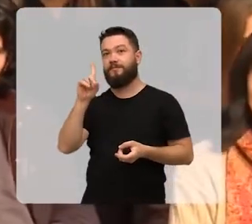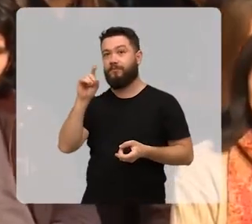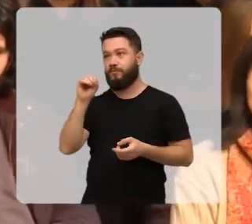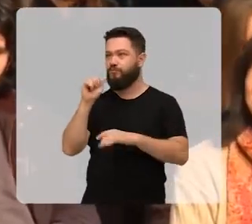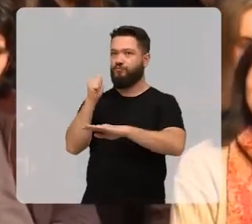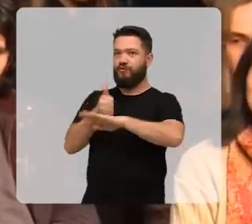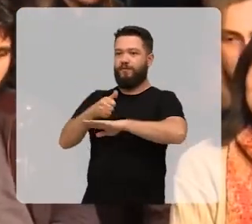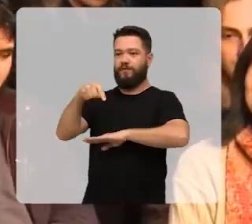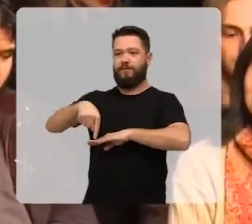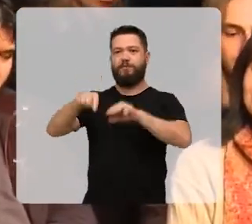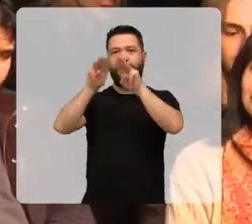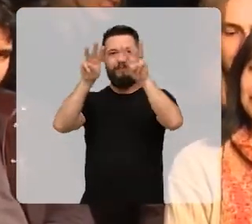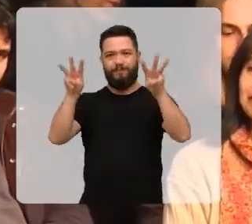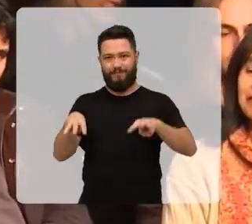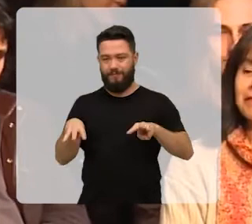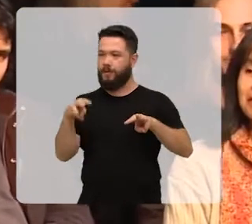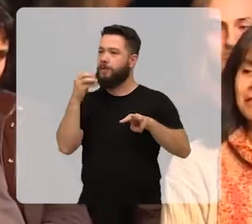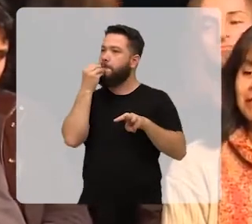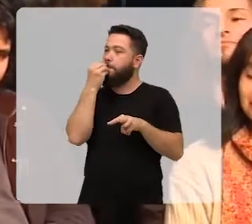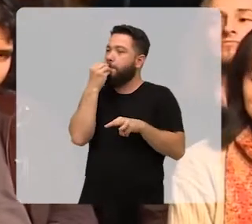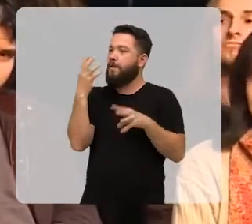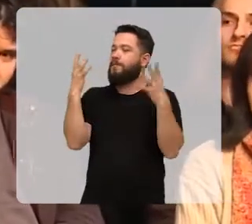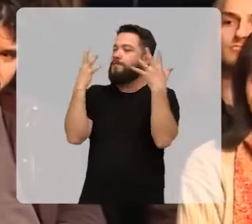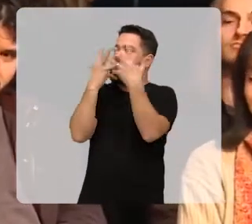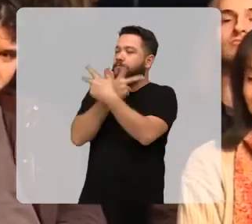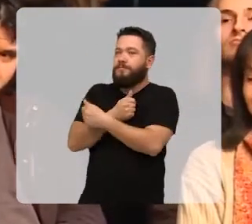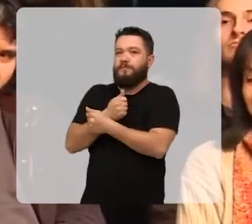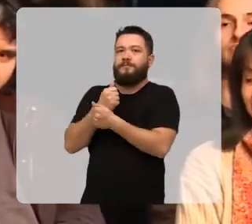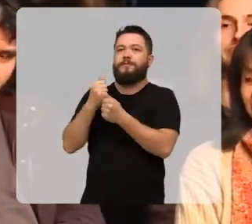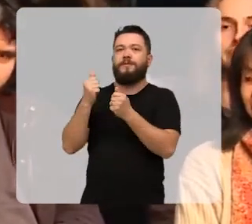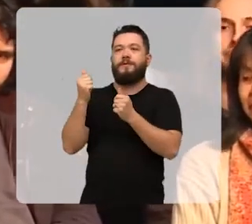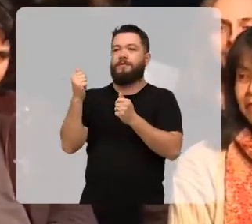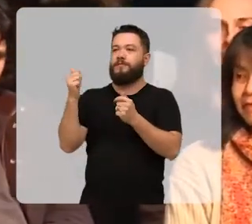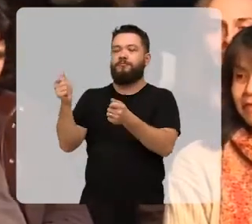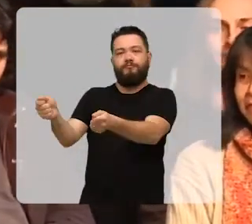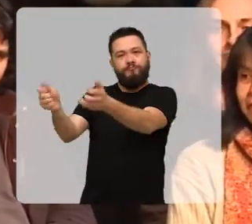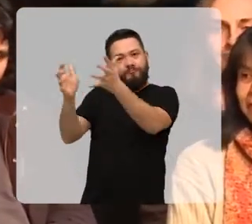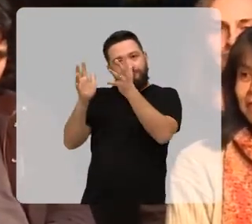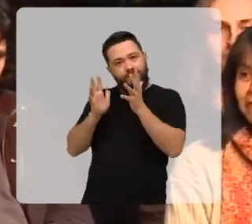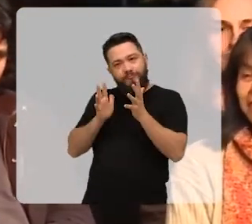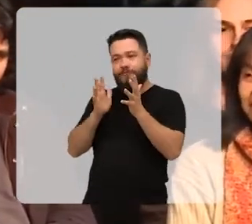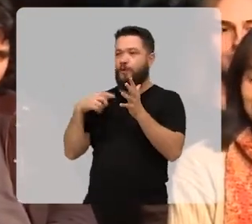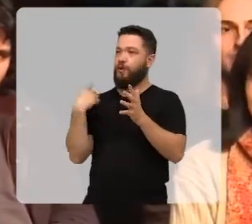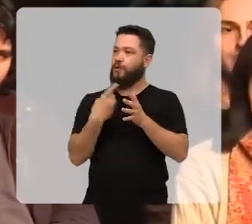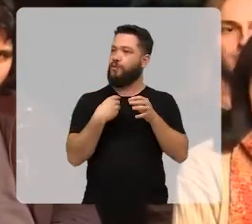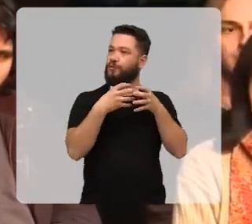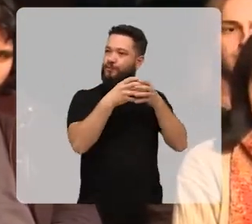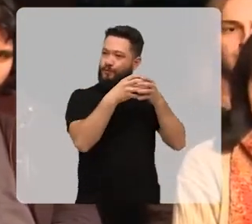pelas belas palavras de boas-vindas com as quais nós referendamos.